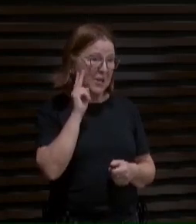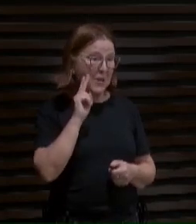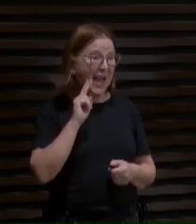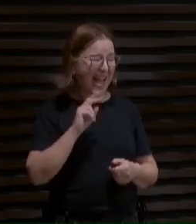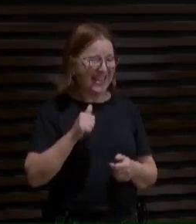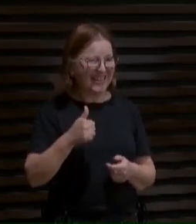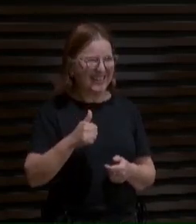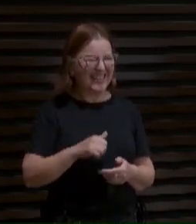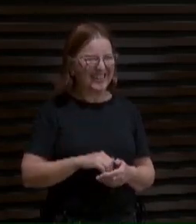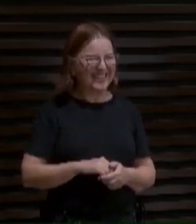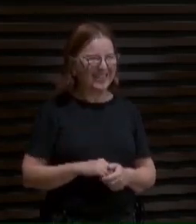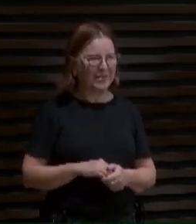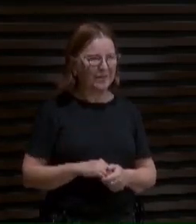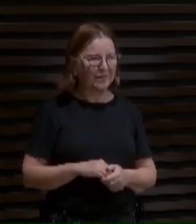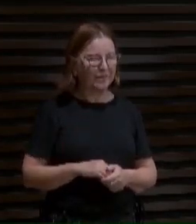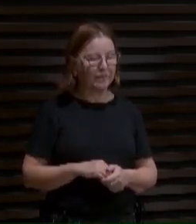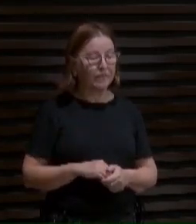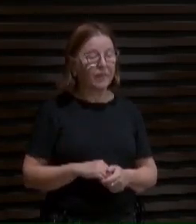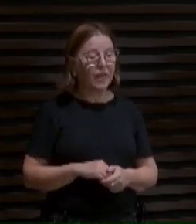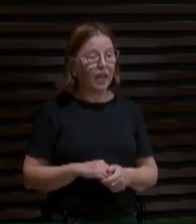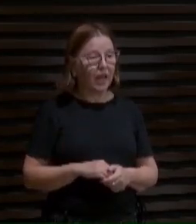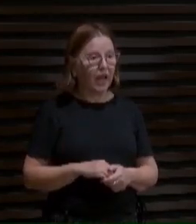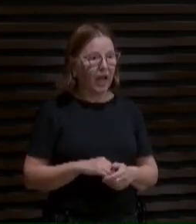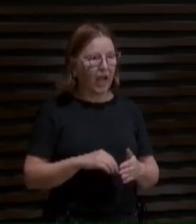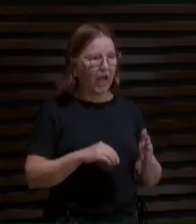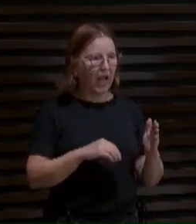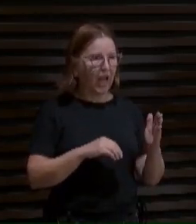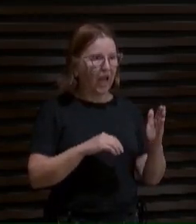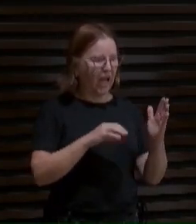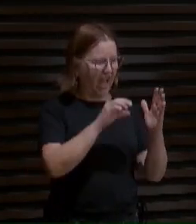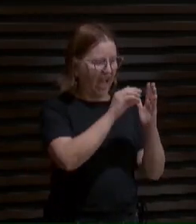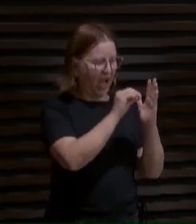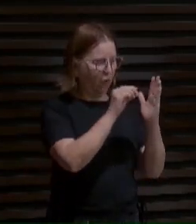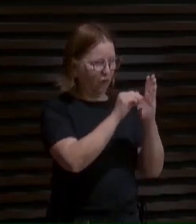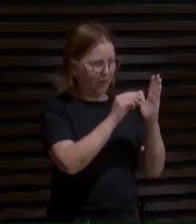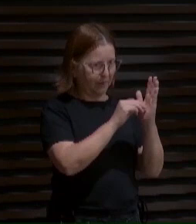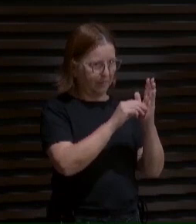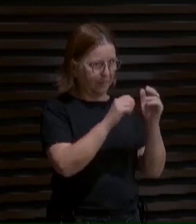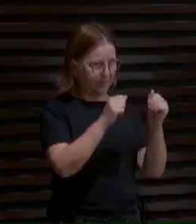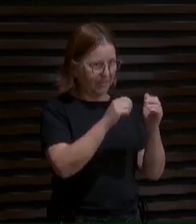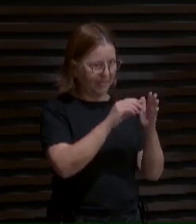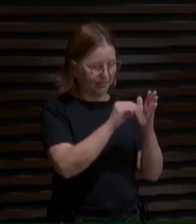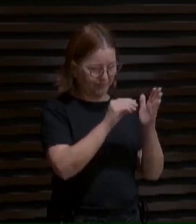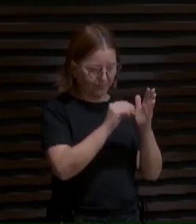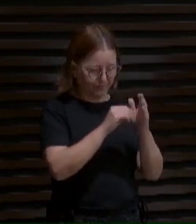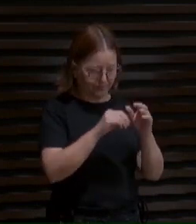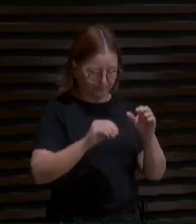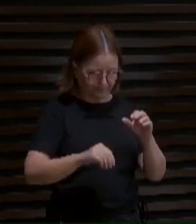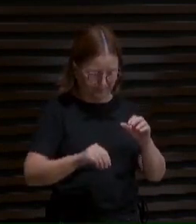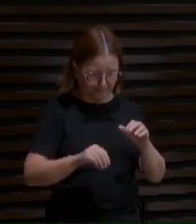tem que ser colhido, a uva tem que ser pisada.